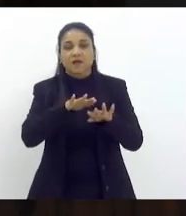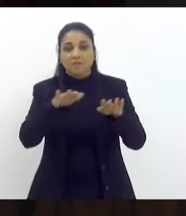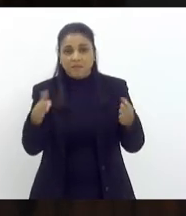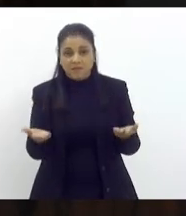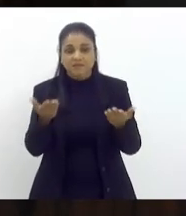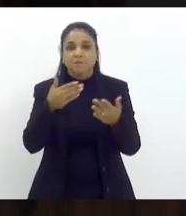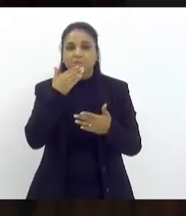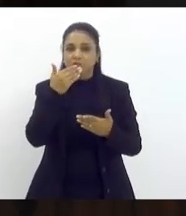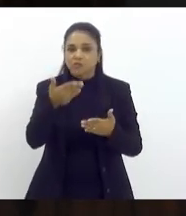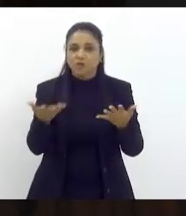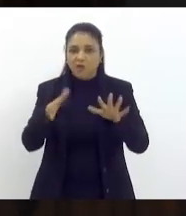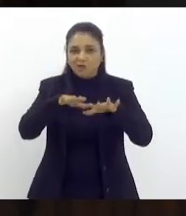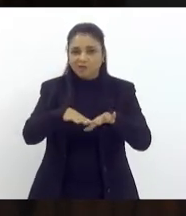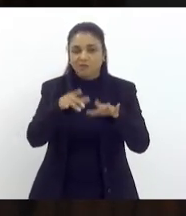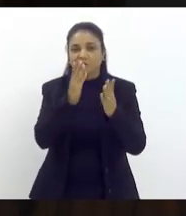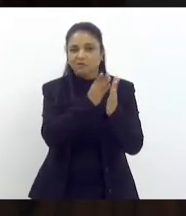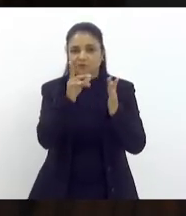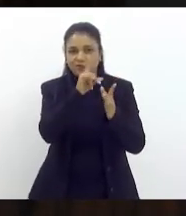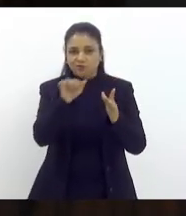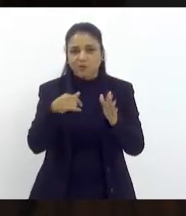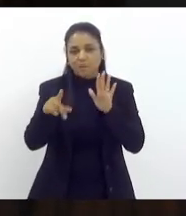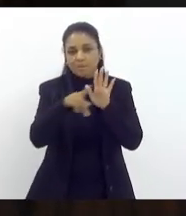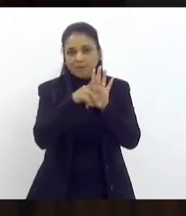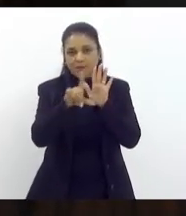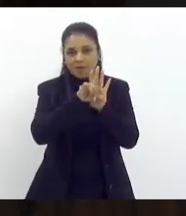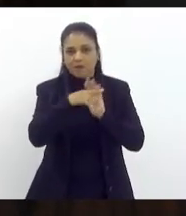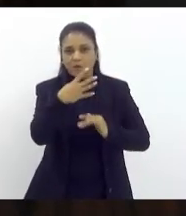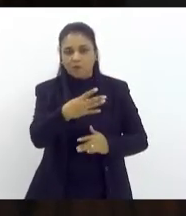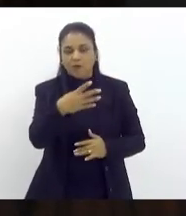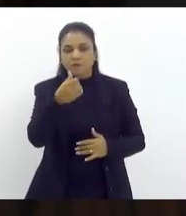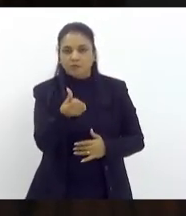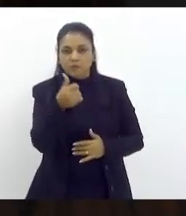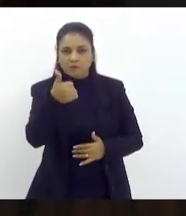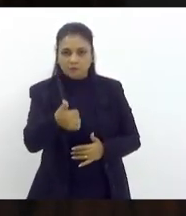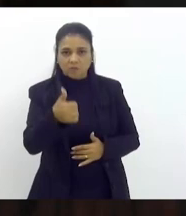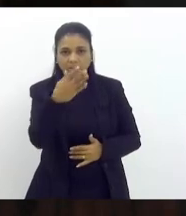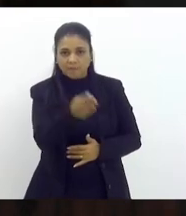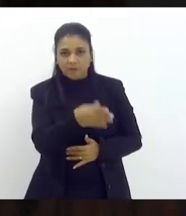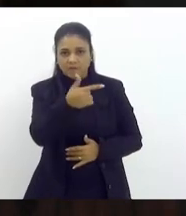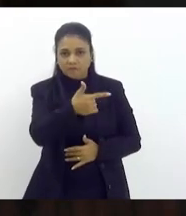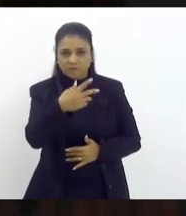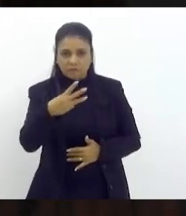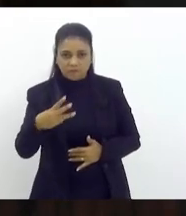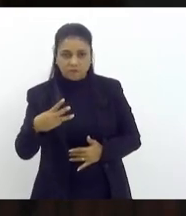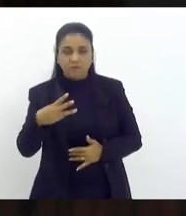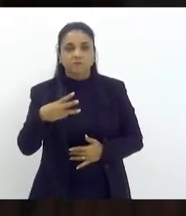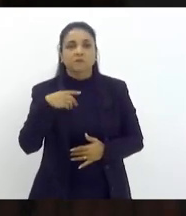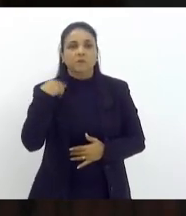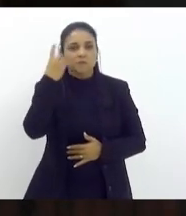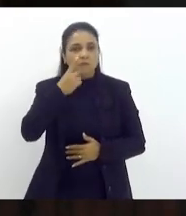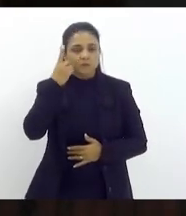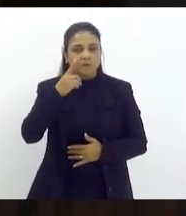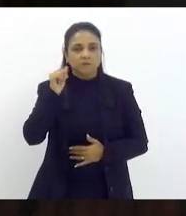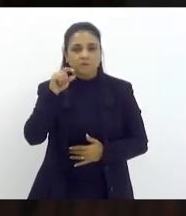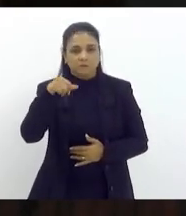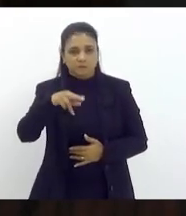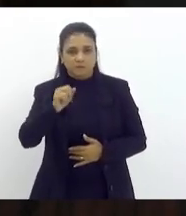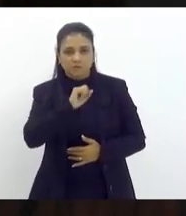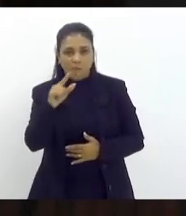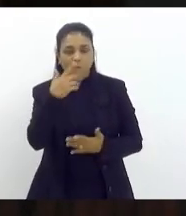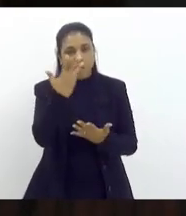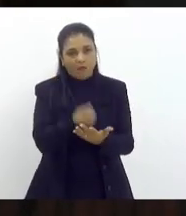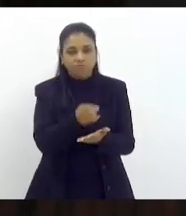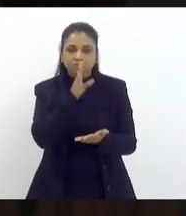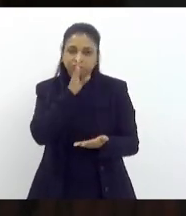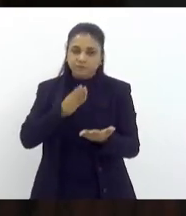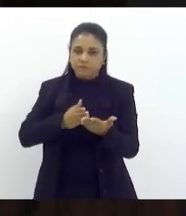pedido de inclusão do dia do pl 461 de 23 de autoria do deputado Daniel liberou o senhor disse que a própria mãe como